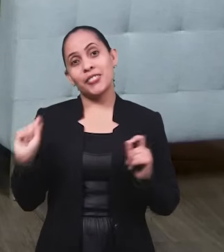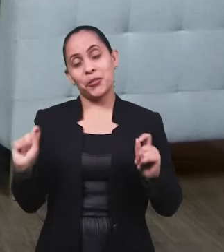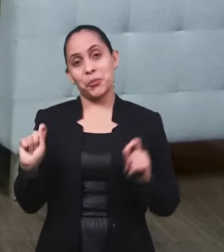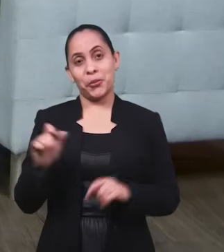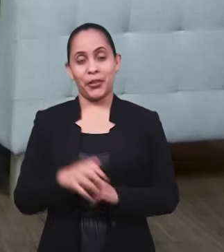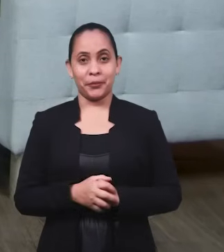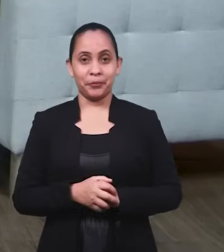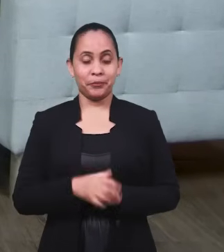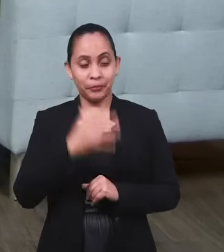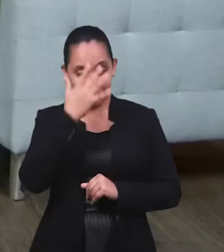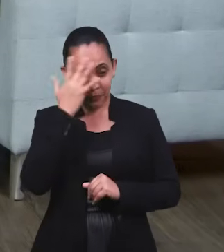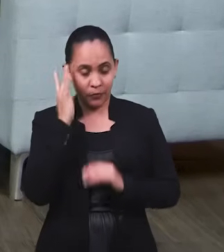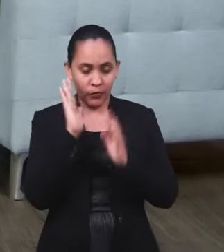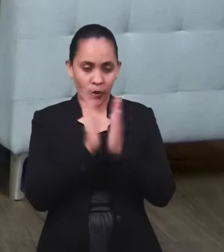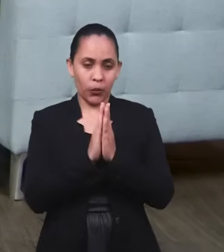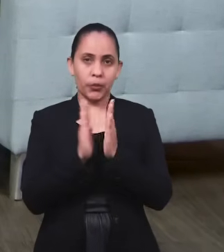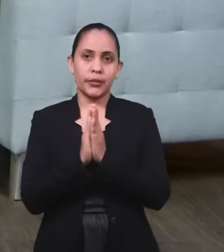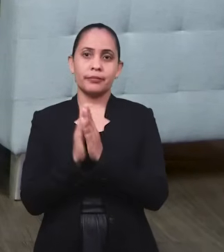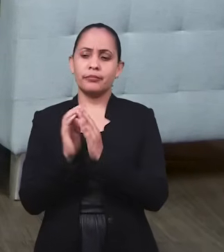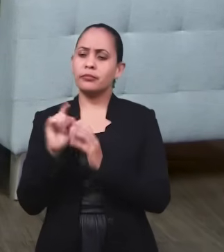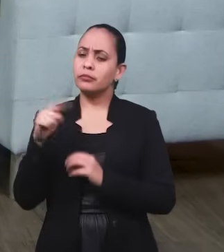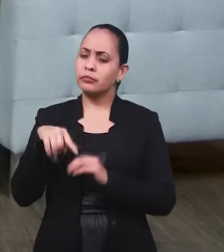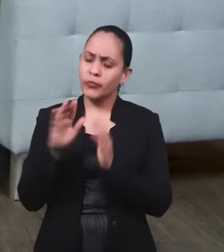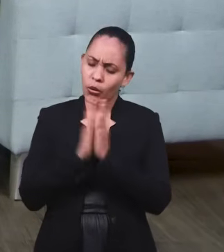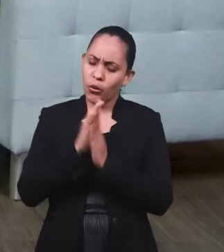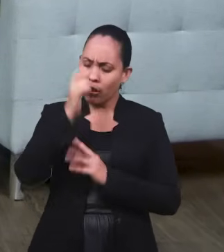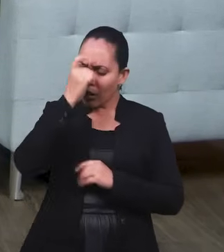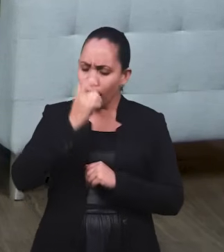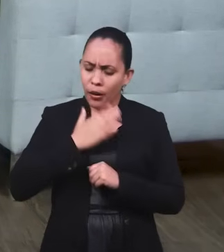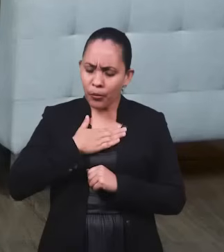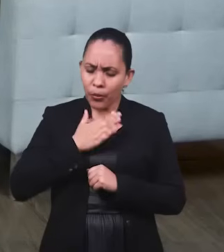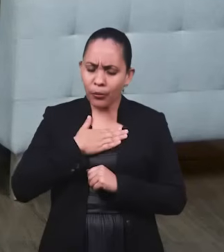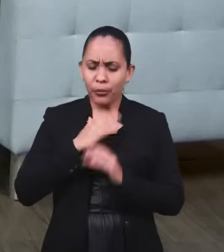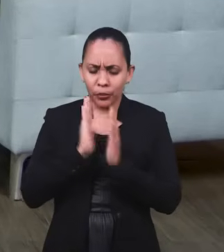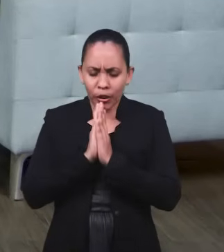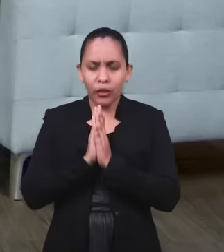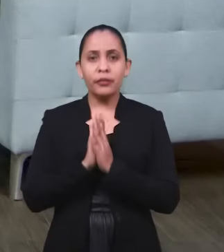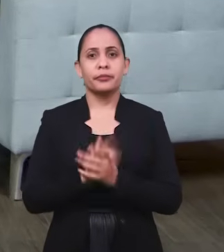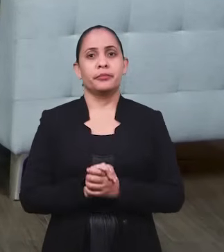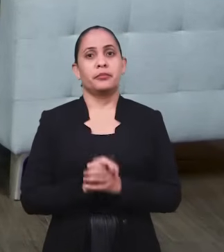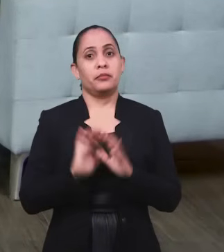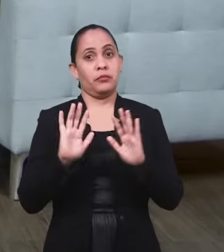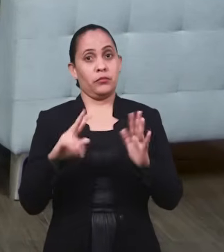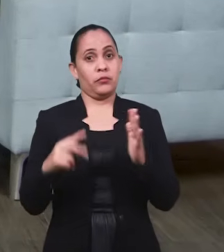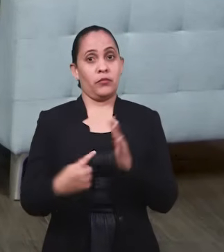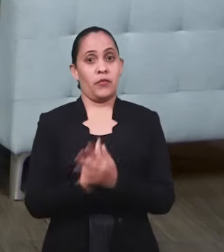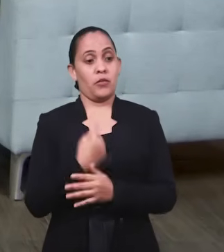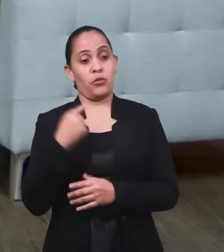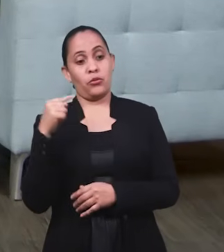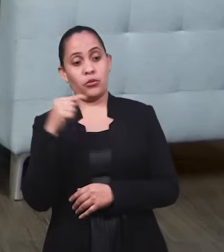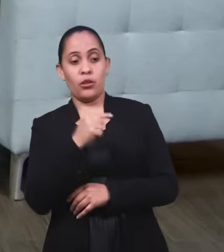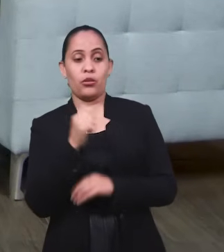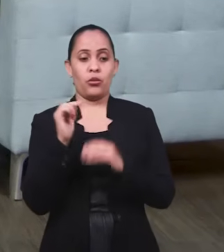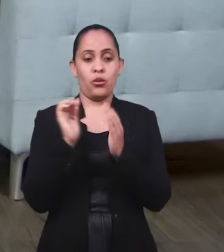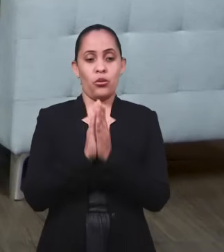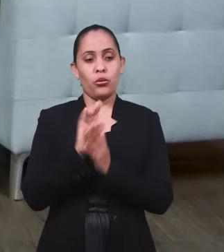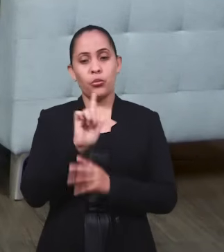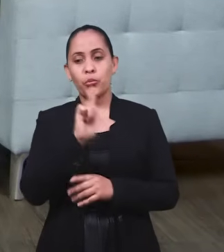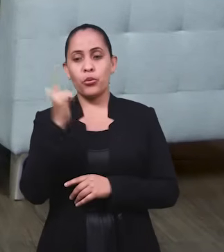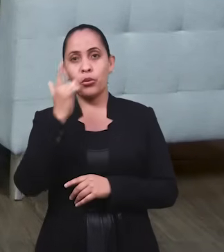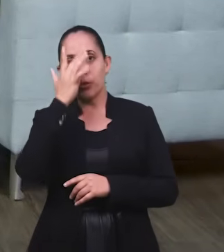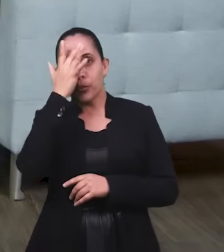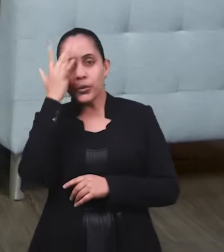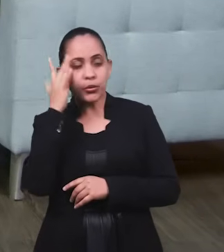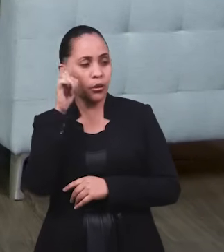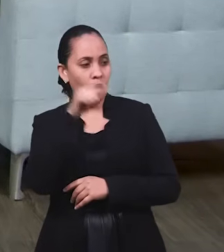comum as pessoas orarem por si próprias, Não, eu vou orar por mim, Eu orando por mim. Exato. Mas nesse caso ele orou por outra